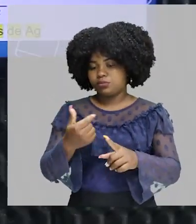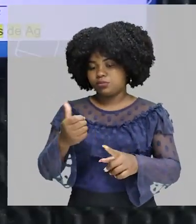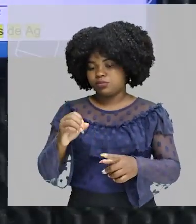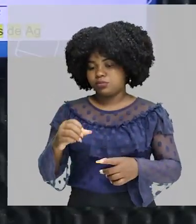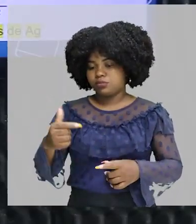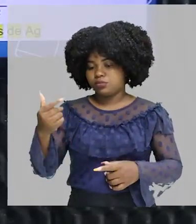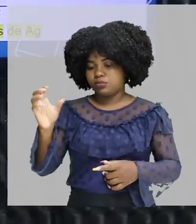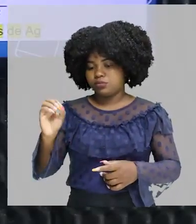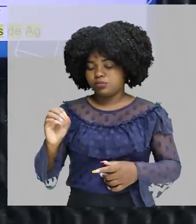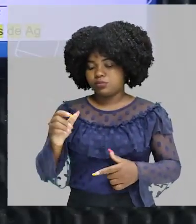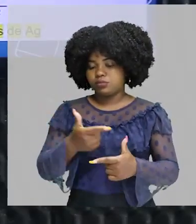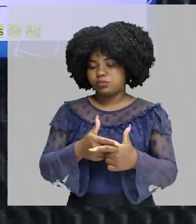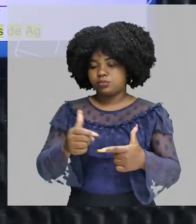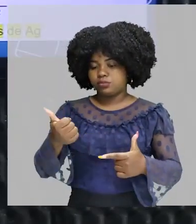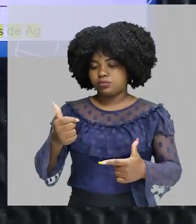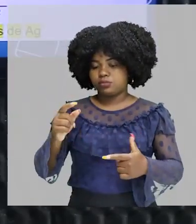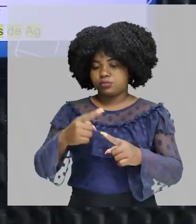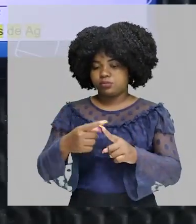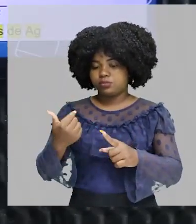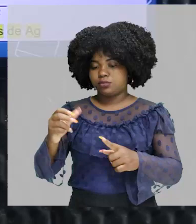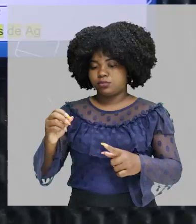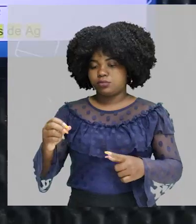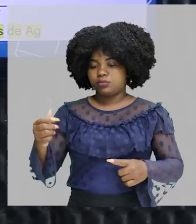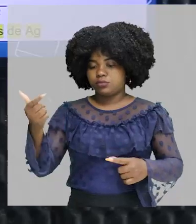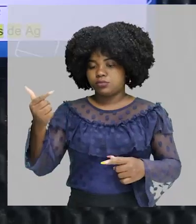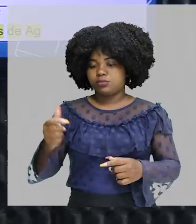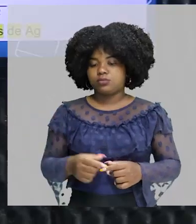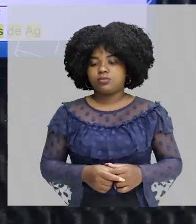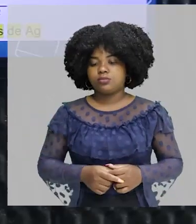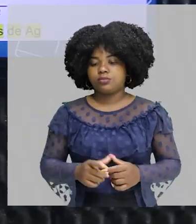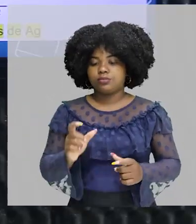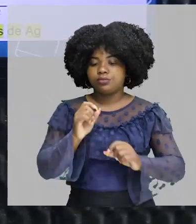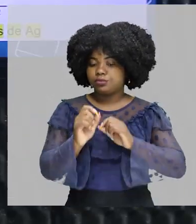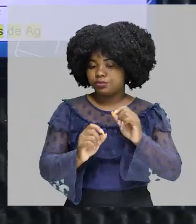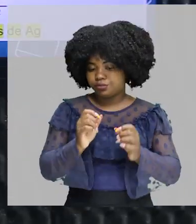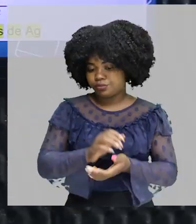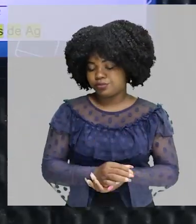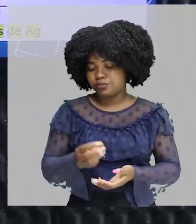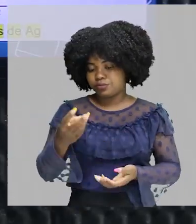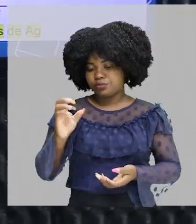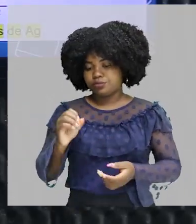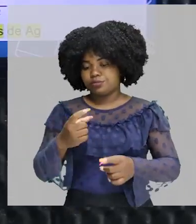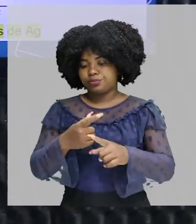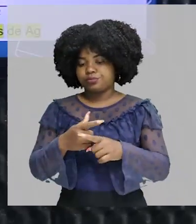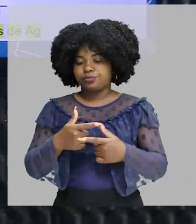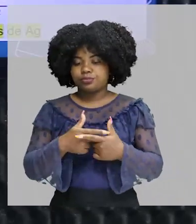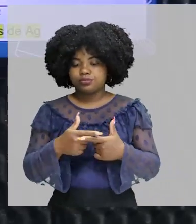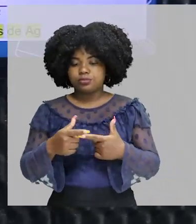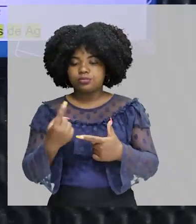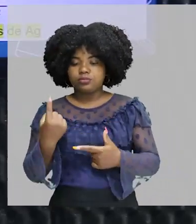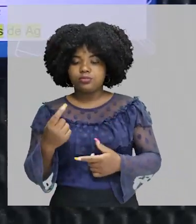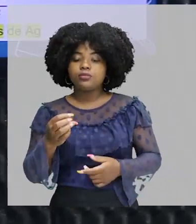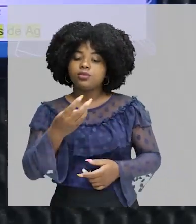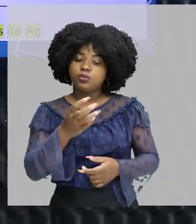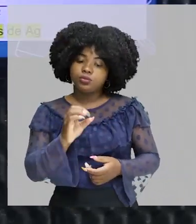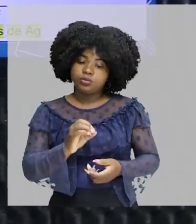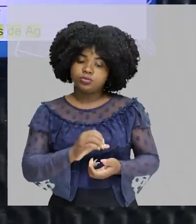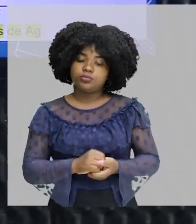10 elevado a 20, dividido por 1 vezes 10 ao quadrado. 30 dividido por 1 é o